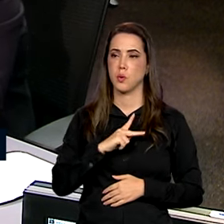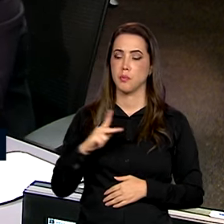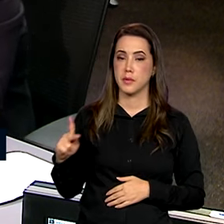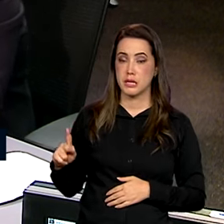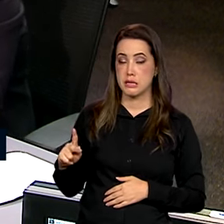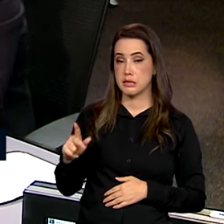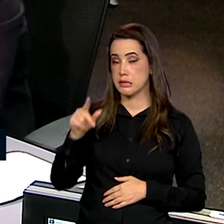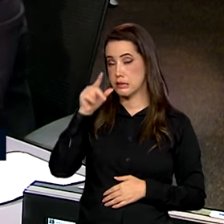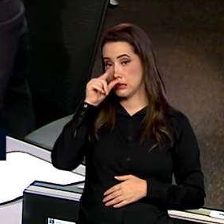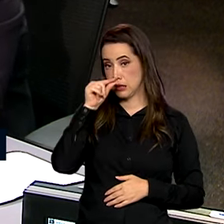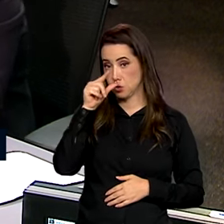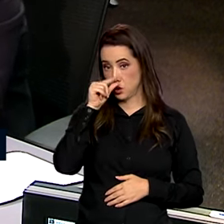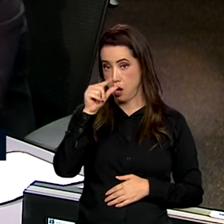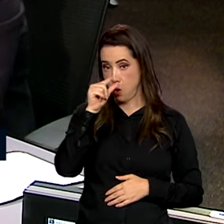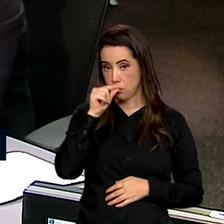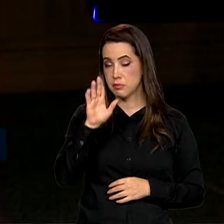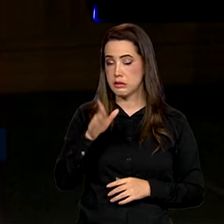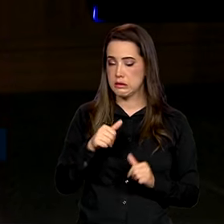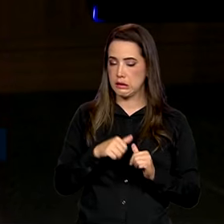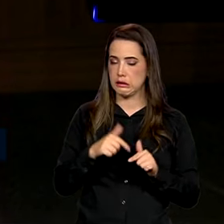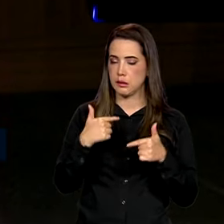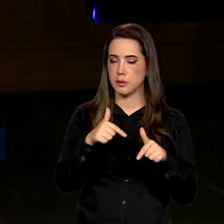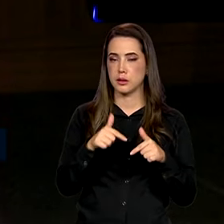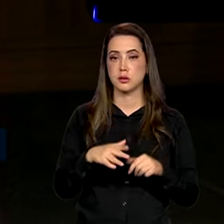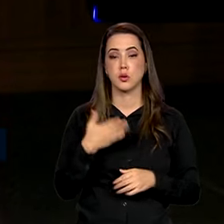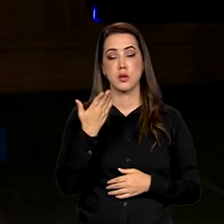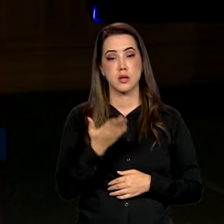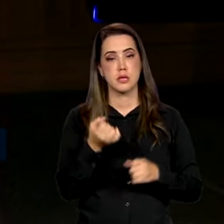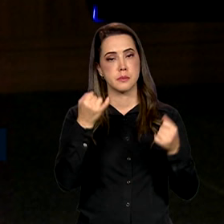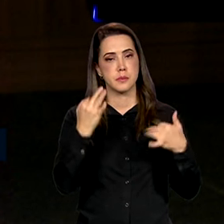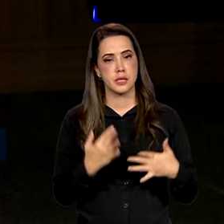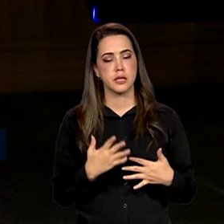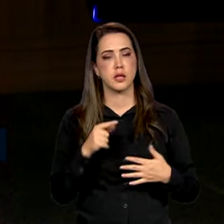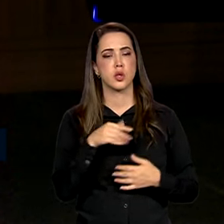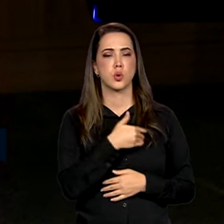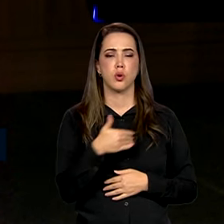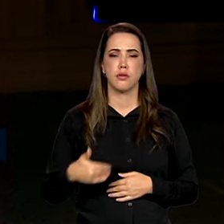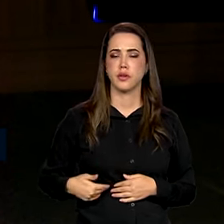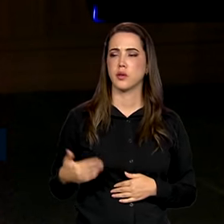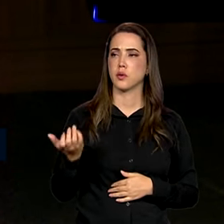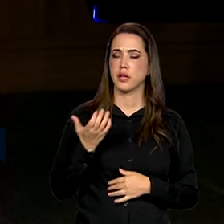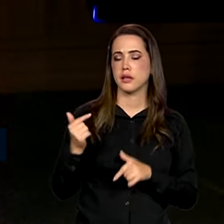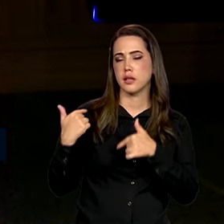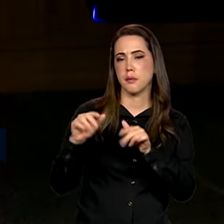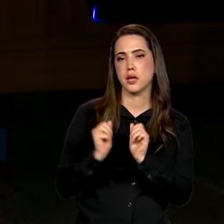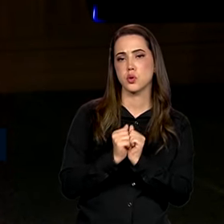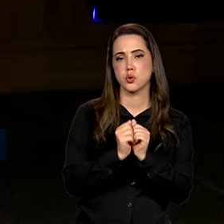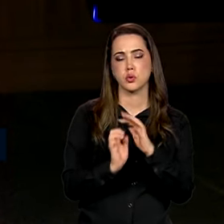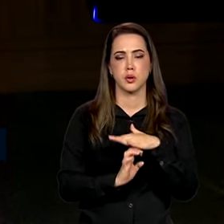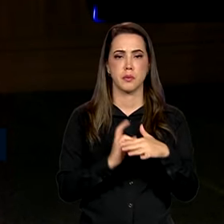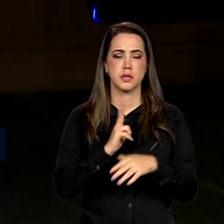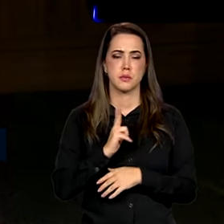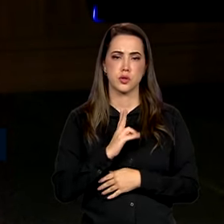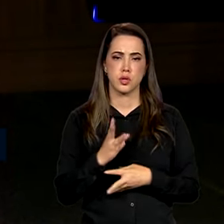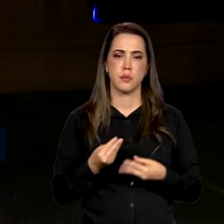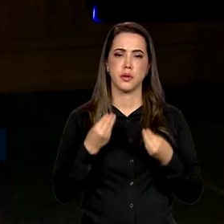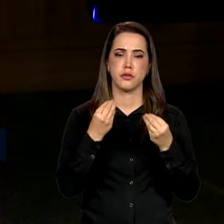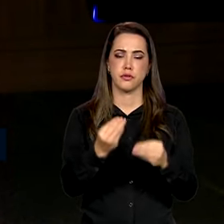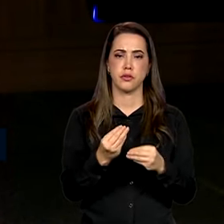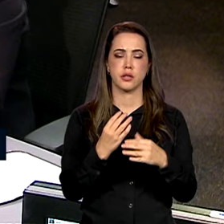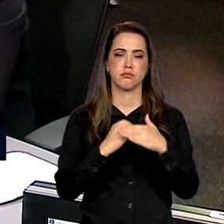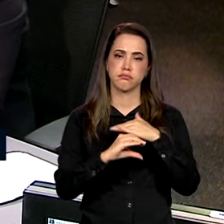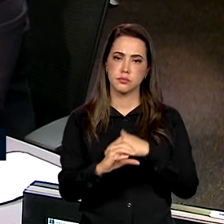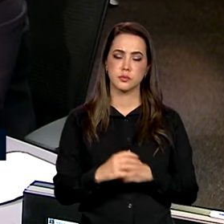exercício Geraldo Alckmin o governo quer fortalecer as parcerias com a iniciativa privada para garantir os investimentos